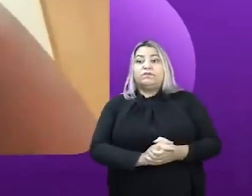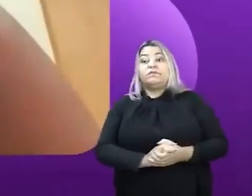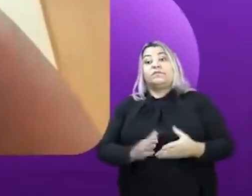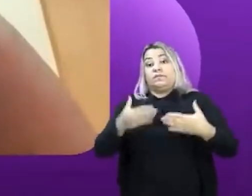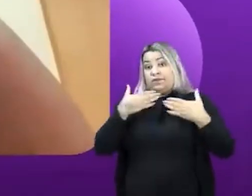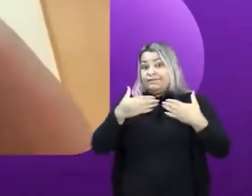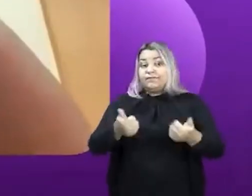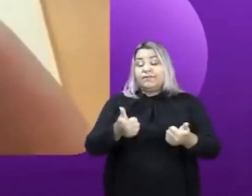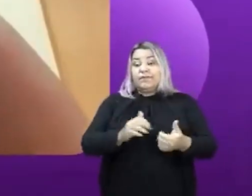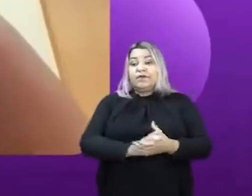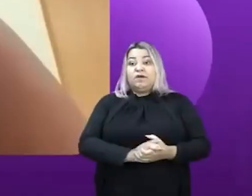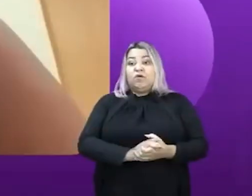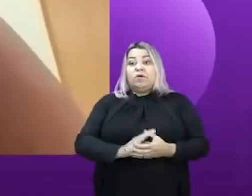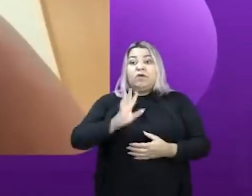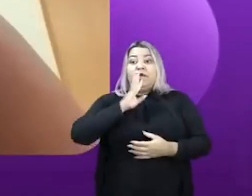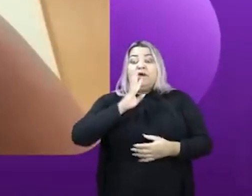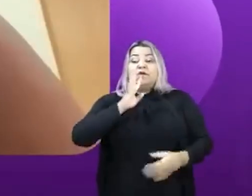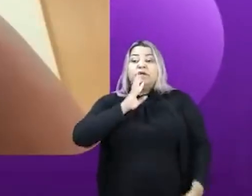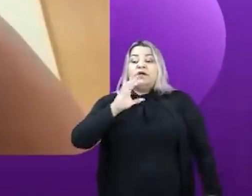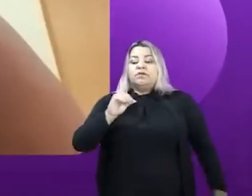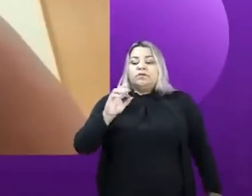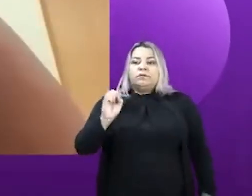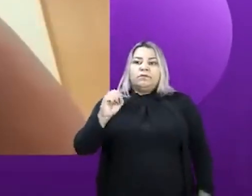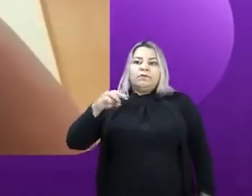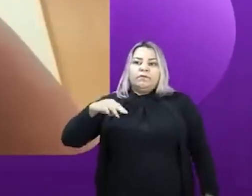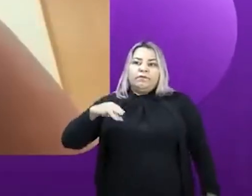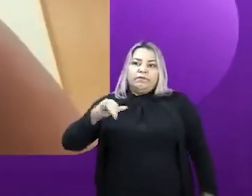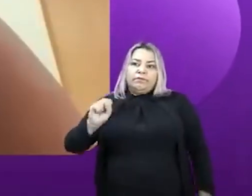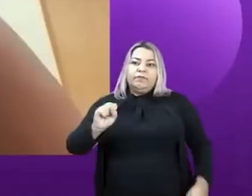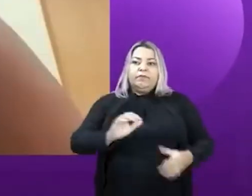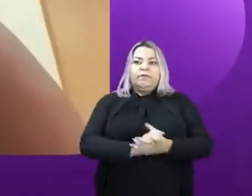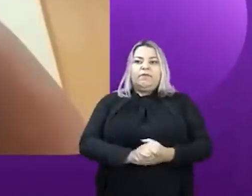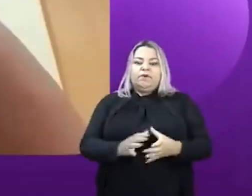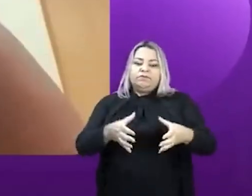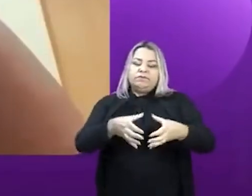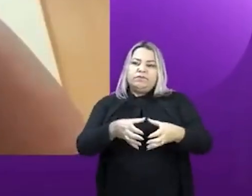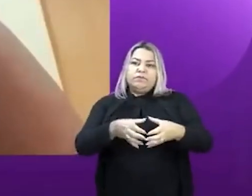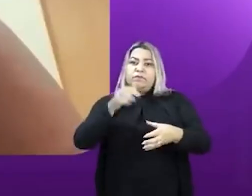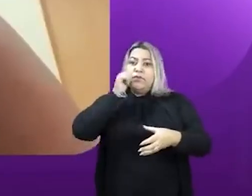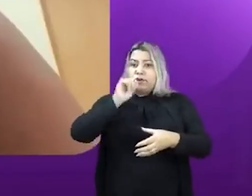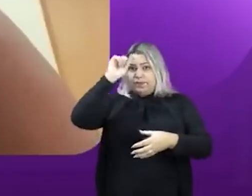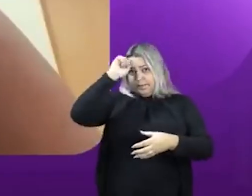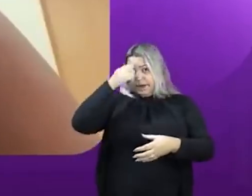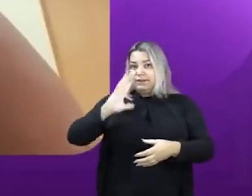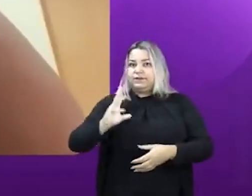bom, conheci Demônicas, que é um é um coletivo de mulheres pretas, trans